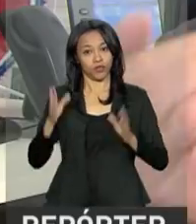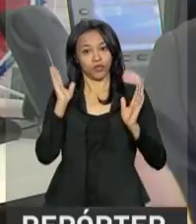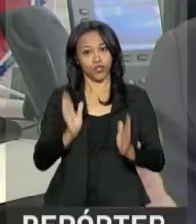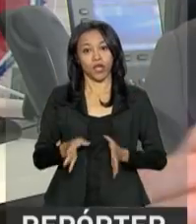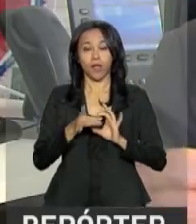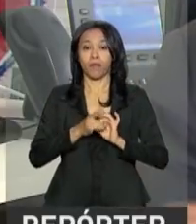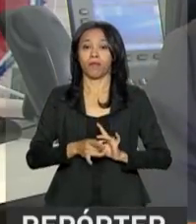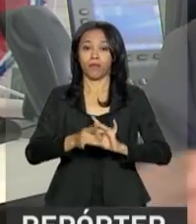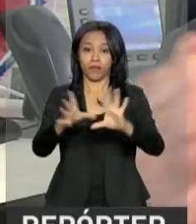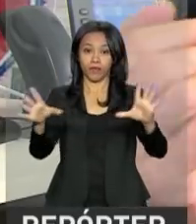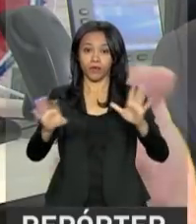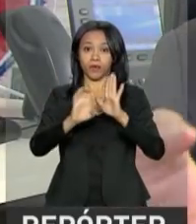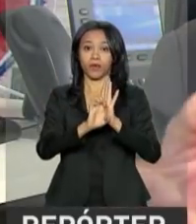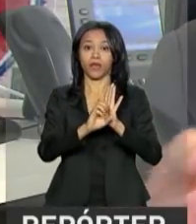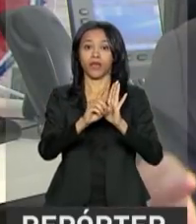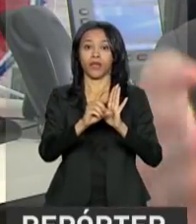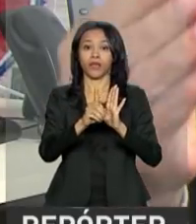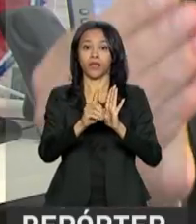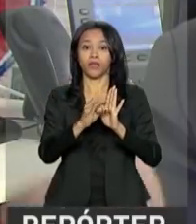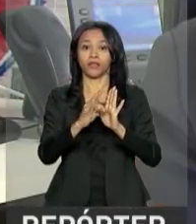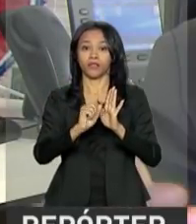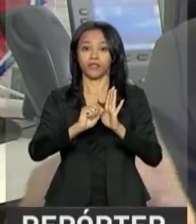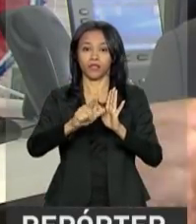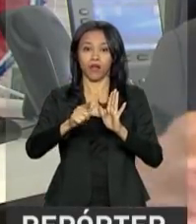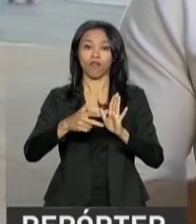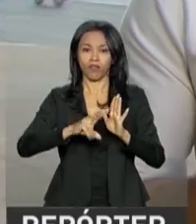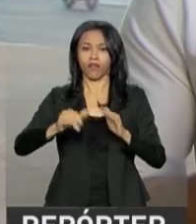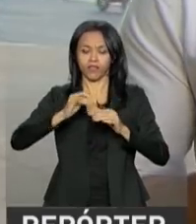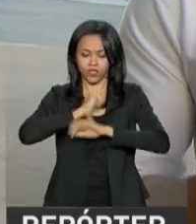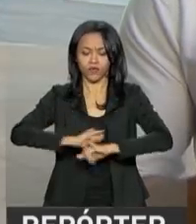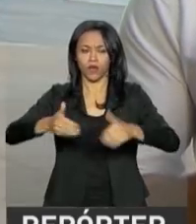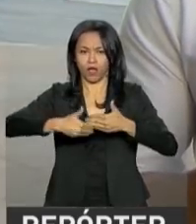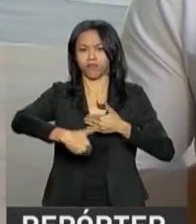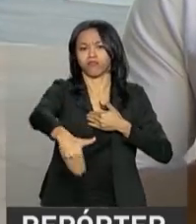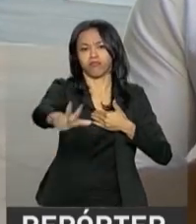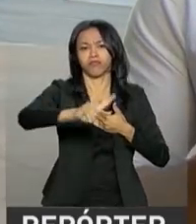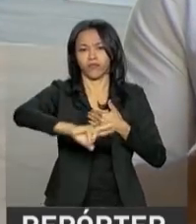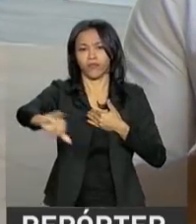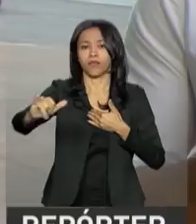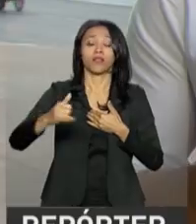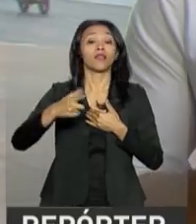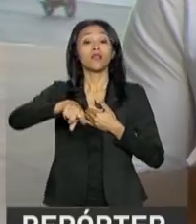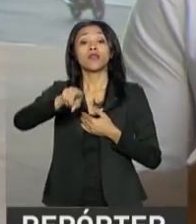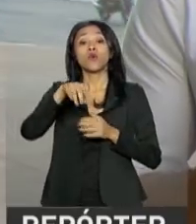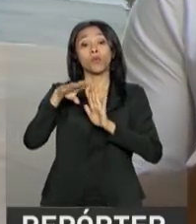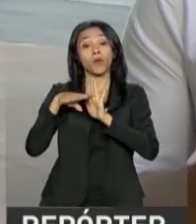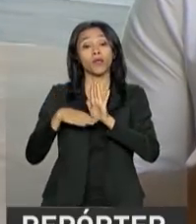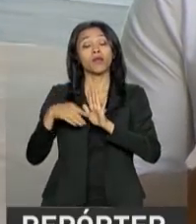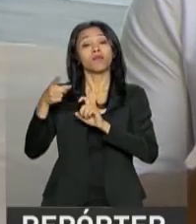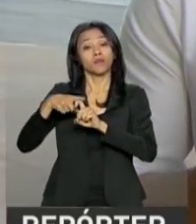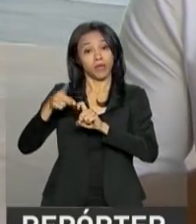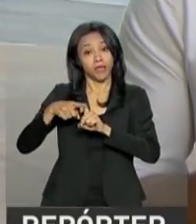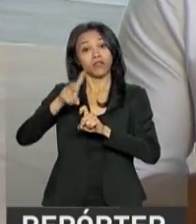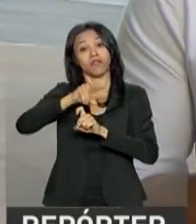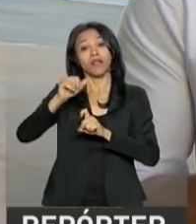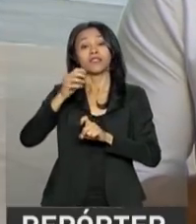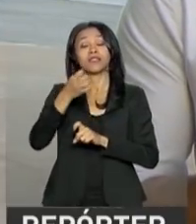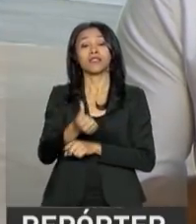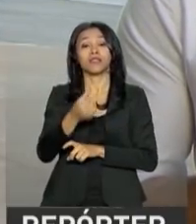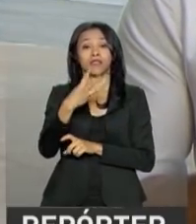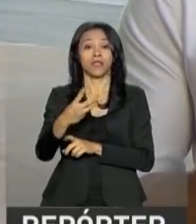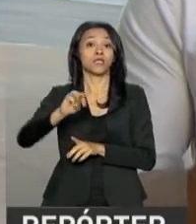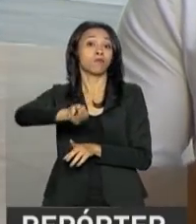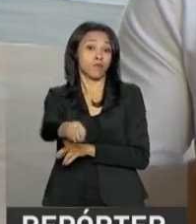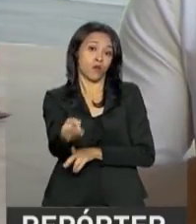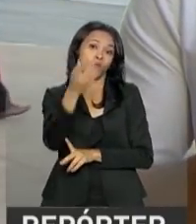a o edital que vai ser lançado imediatamente o programa beneficia 63 milhões de pessoas em todo o brasil